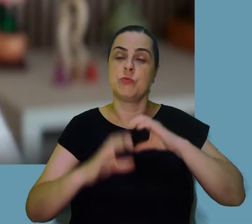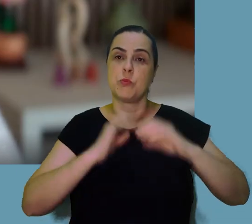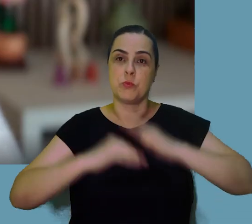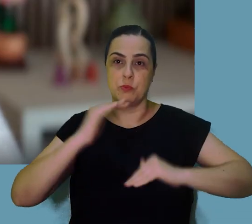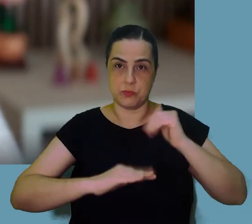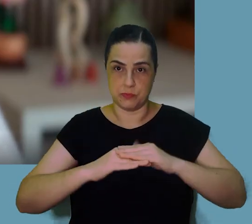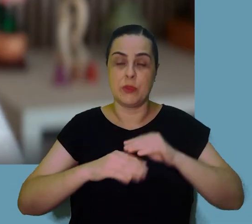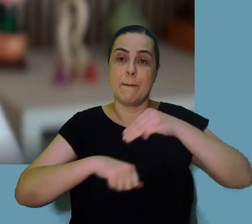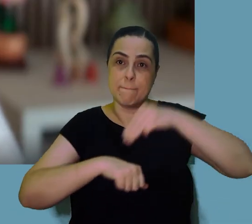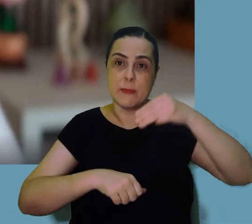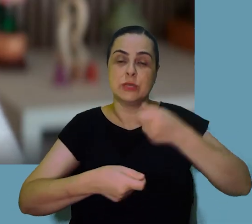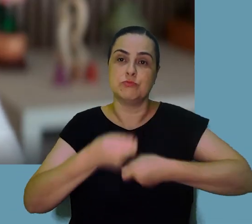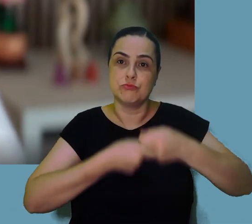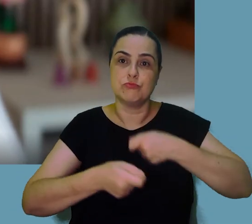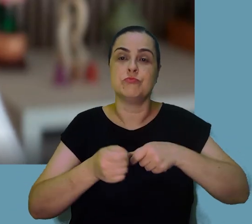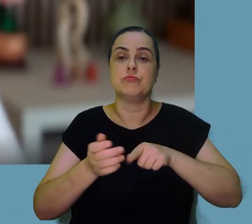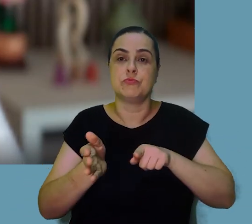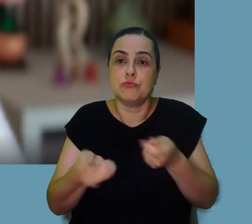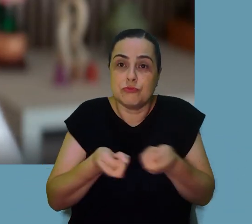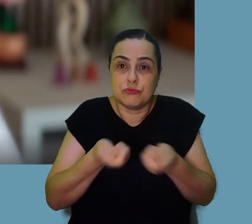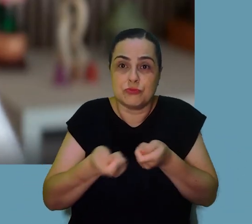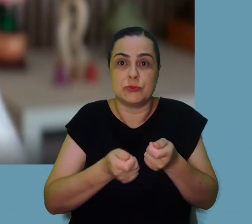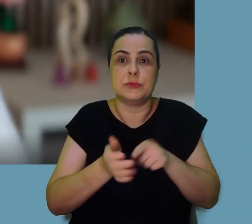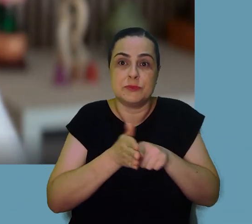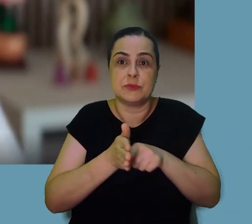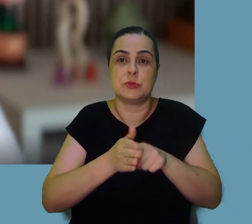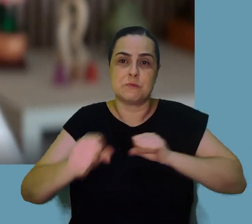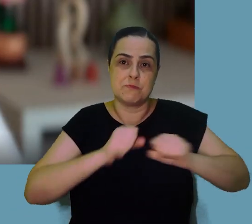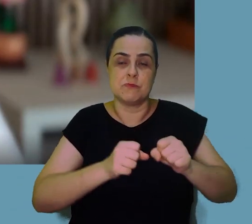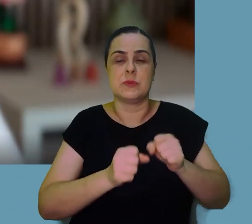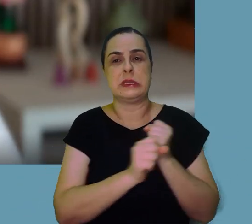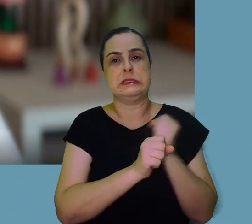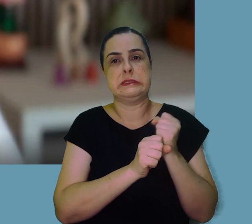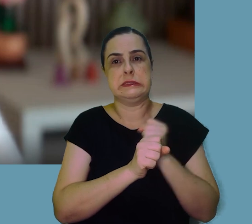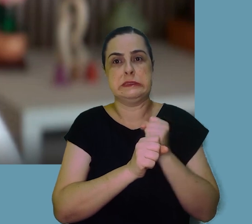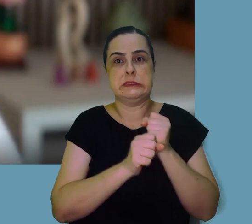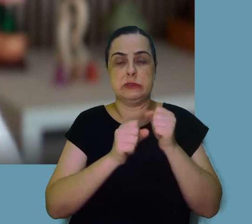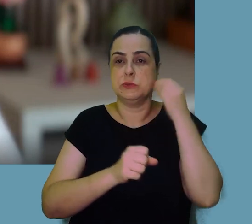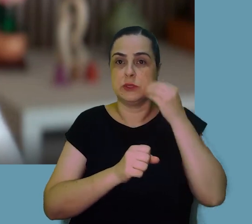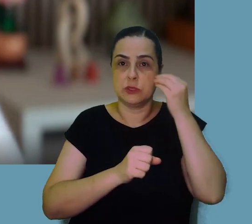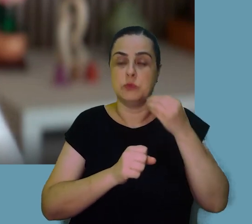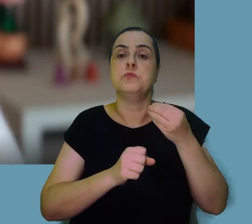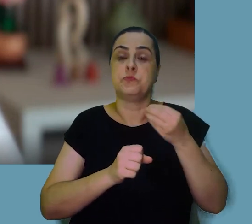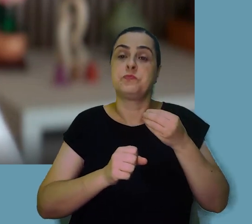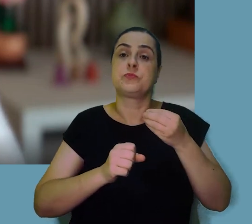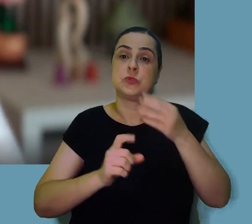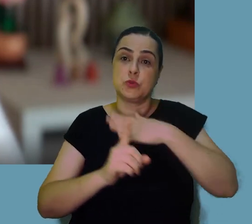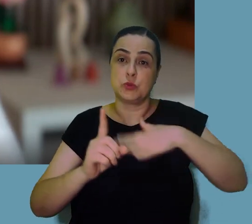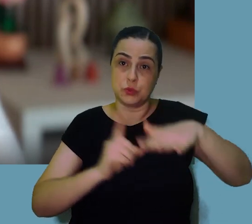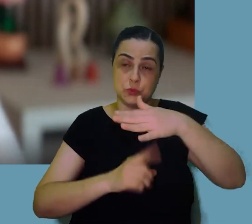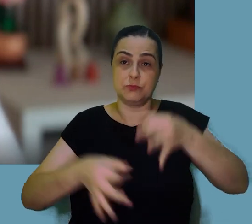administração e governança, pesquisador e ativista com muitos anos de atuação nas agendas de justiça social, equidade racial